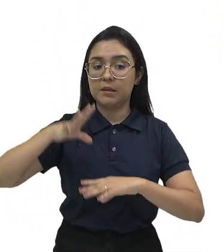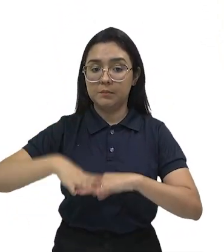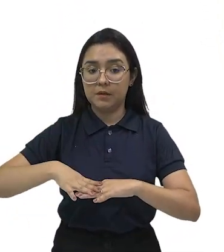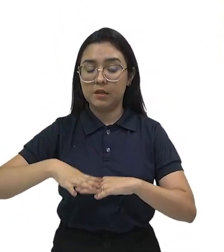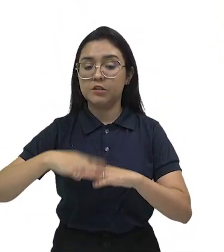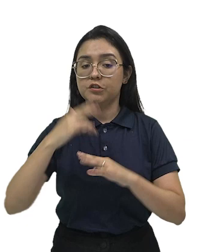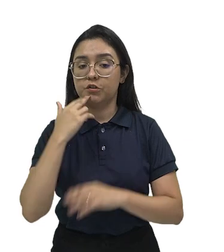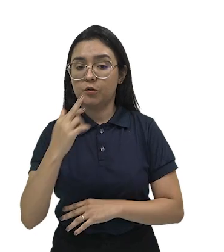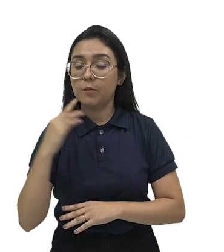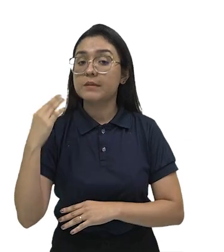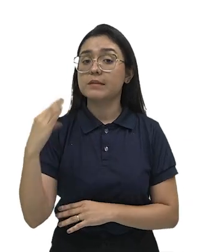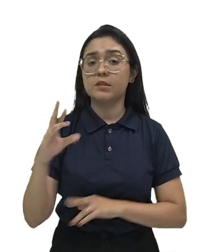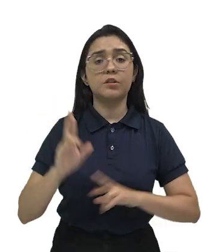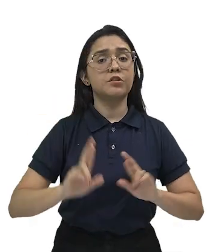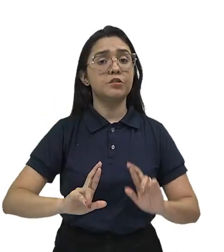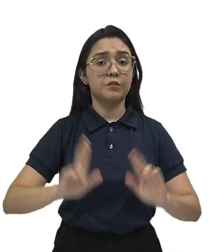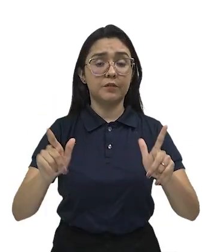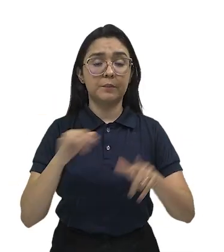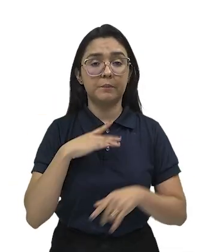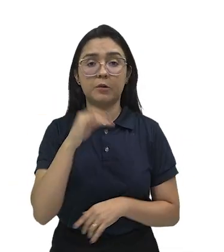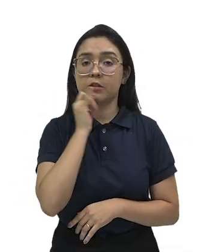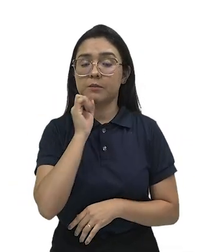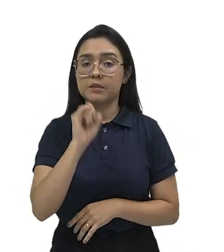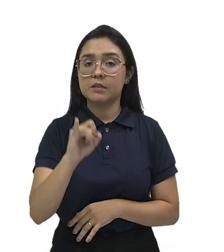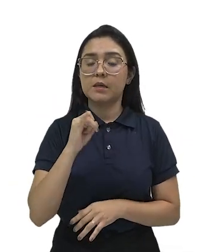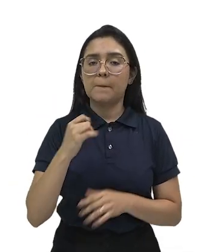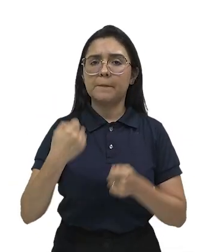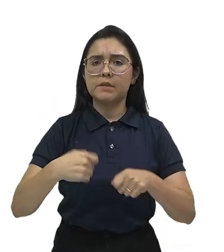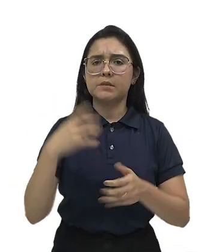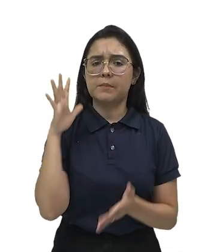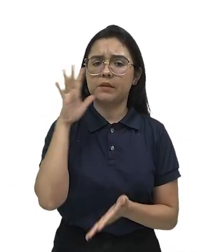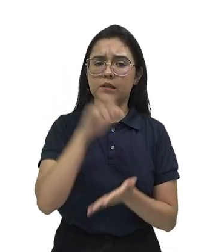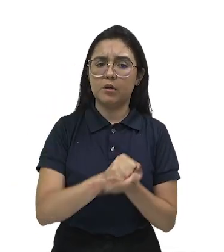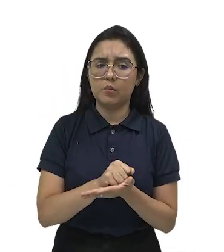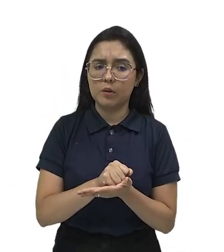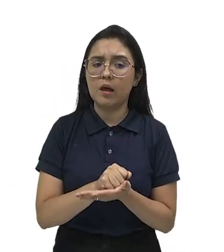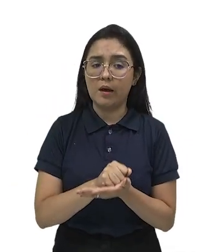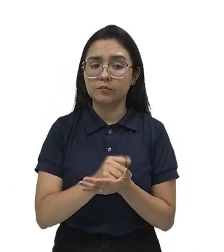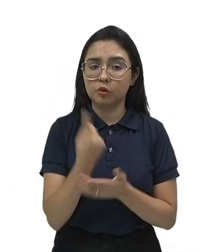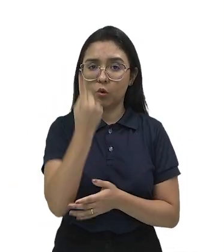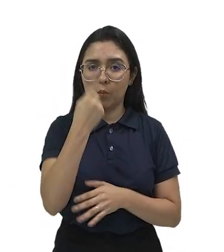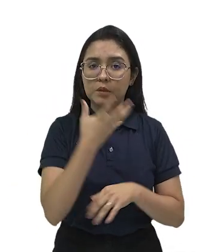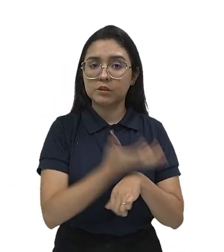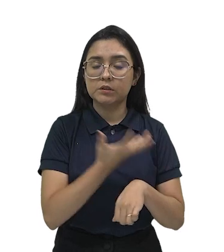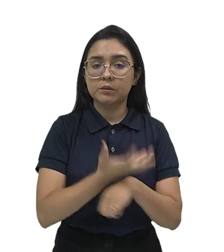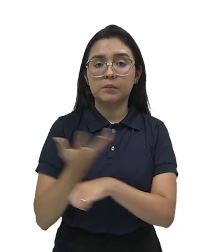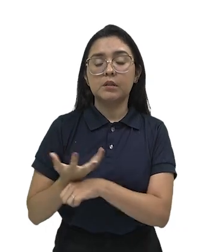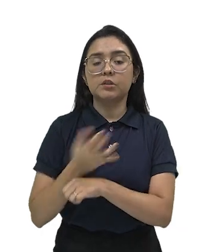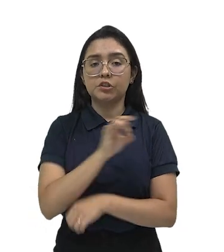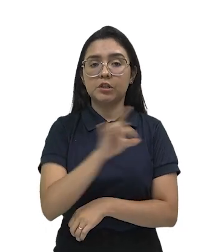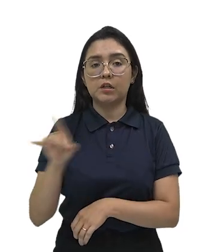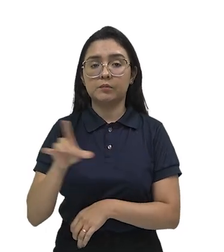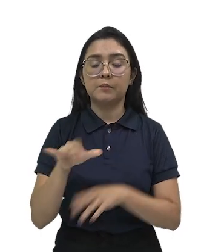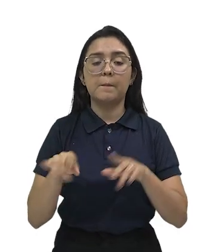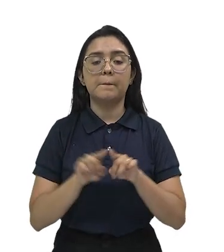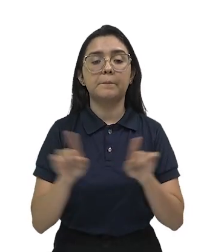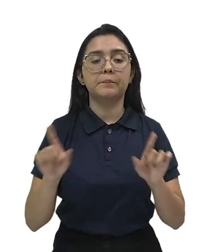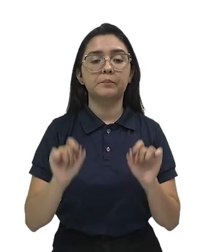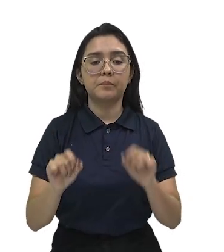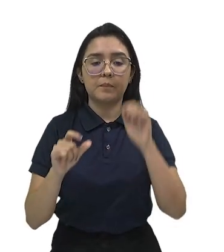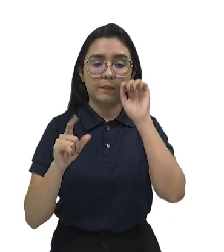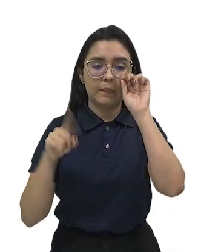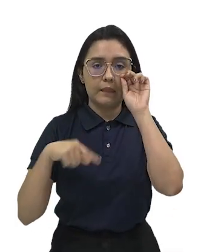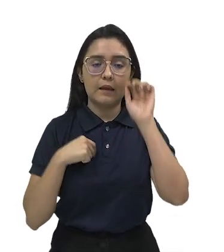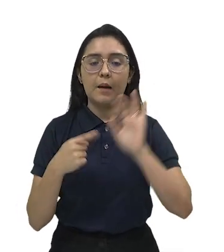Porque se ela se matricula, ela precisa se matricular em uma delas, e essa aqui é o que nós chamamos